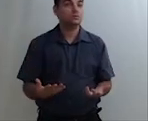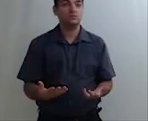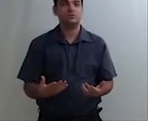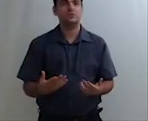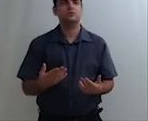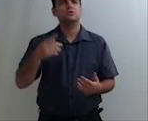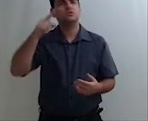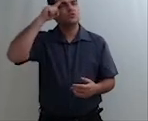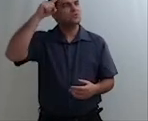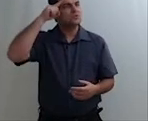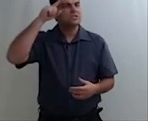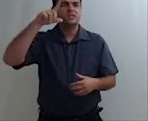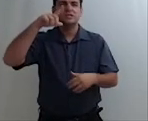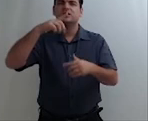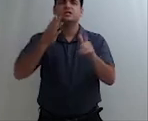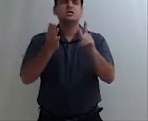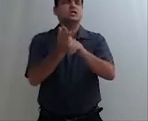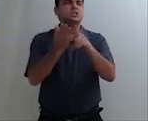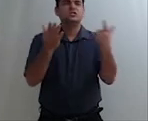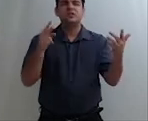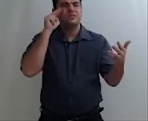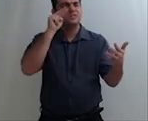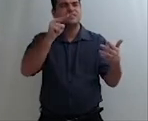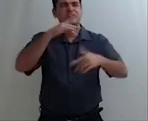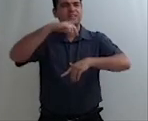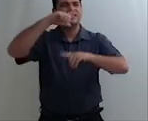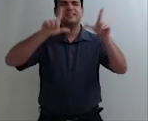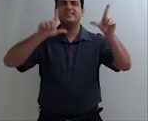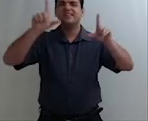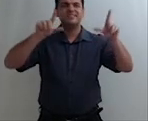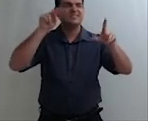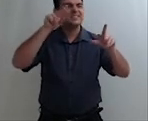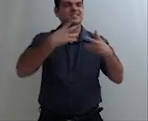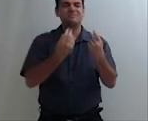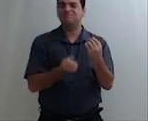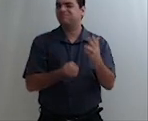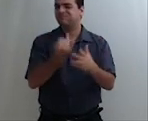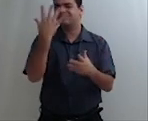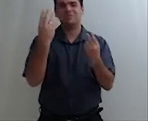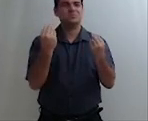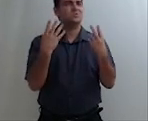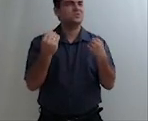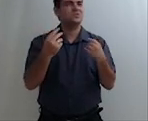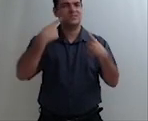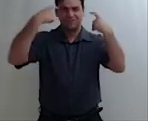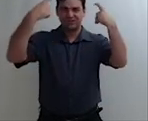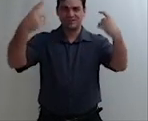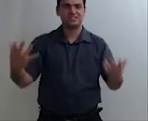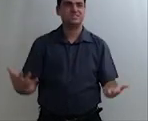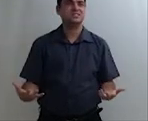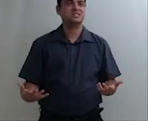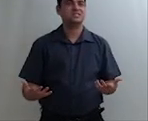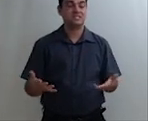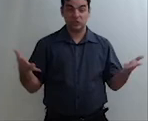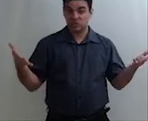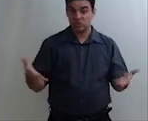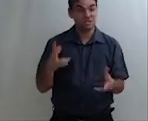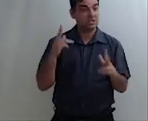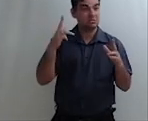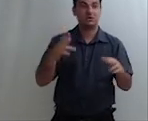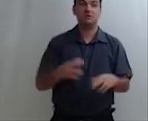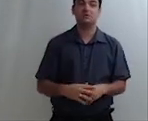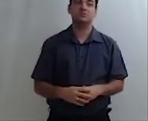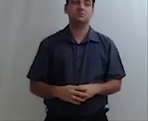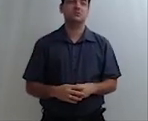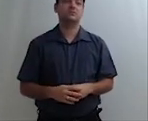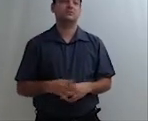assistimos as notícias de um de uma de uma violência que vem sempre crescendo e esse caso aqui sob